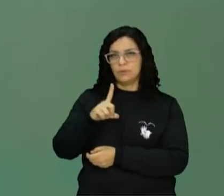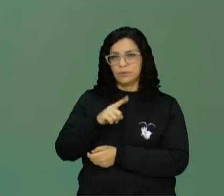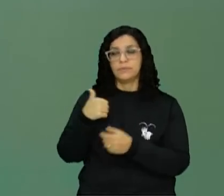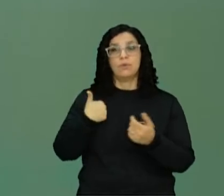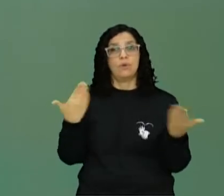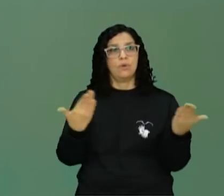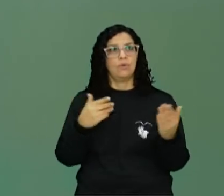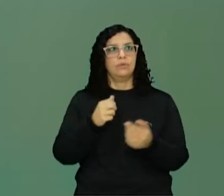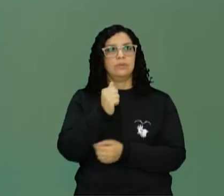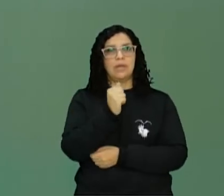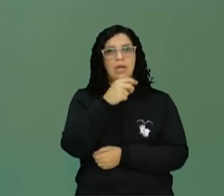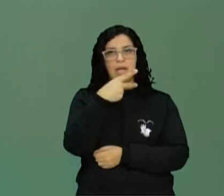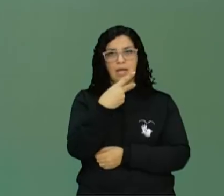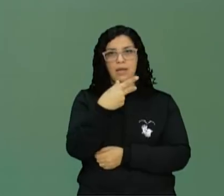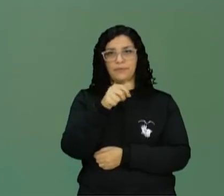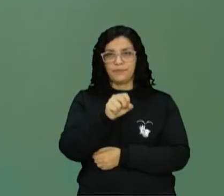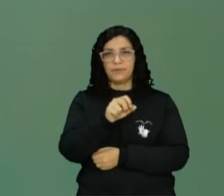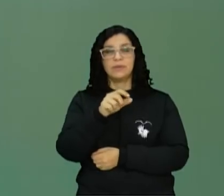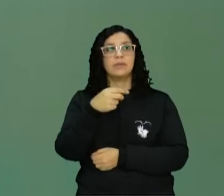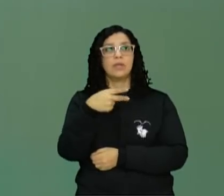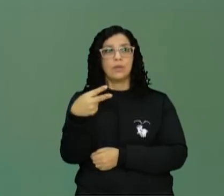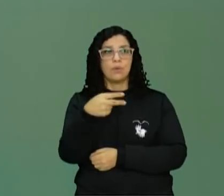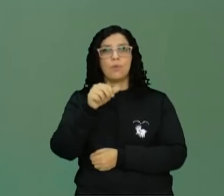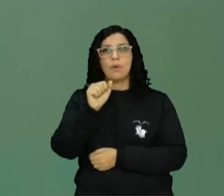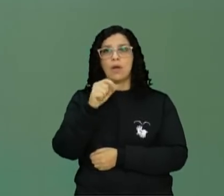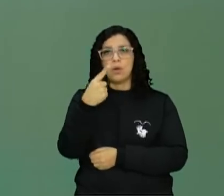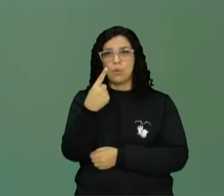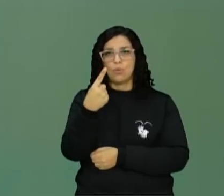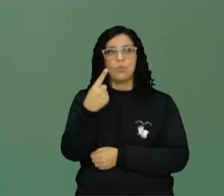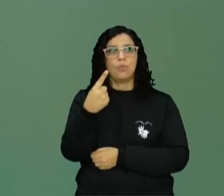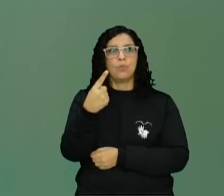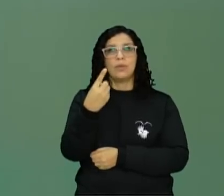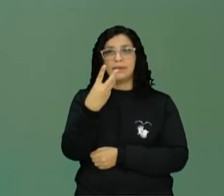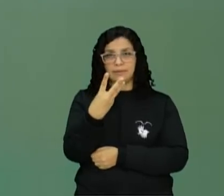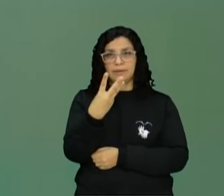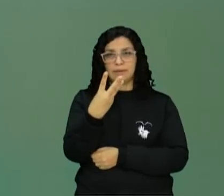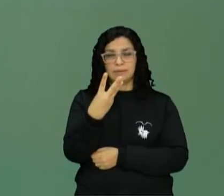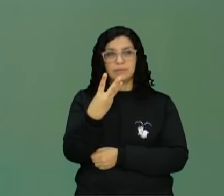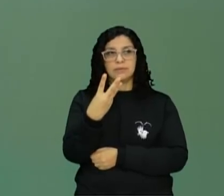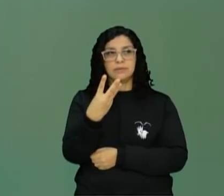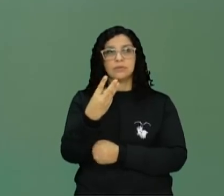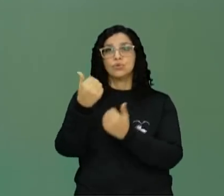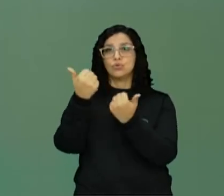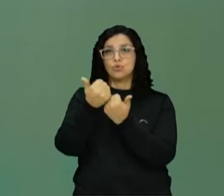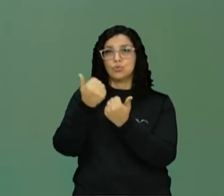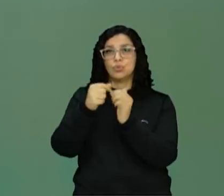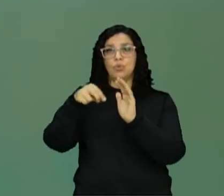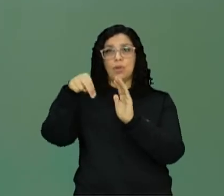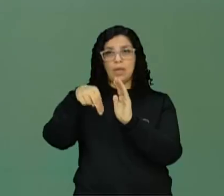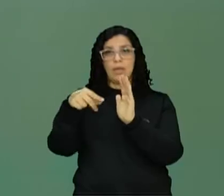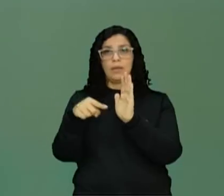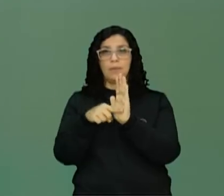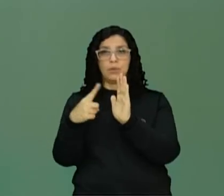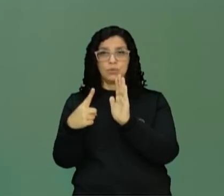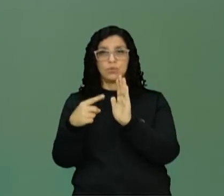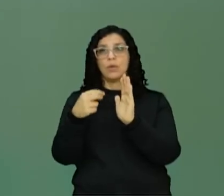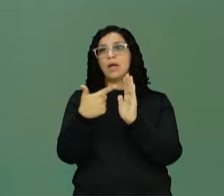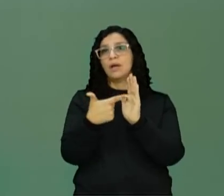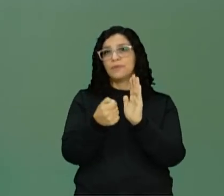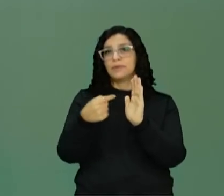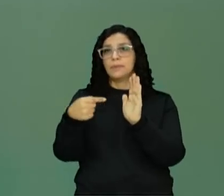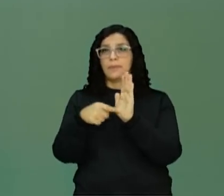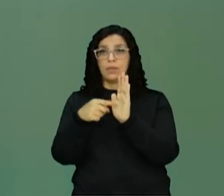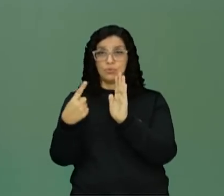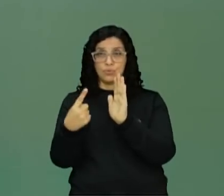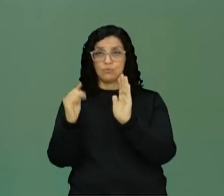ficar A20 é igual a A1, que é 3, mais n menos 1, ou seja, 20